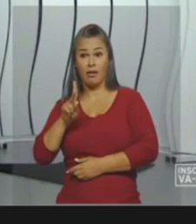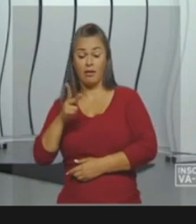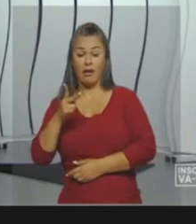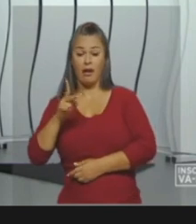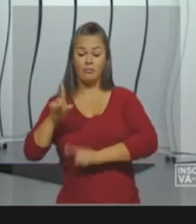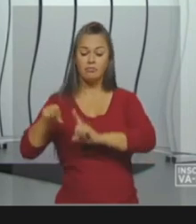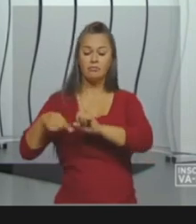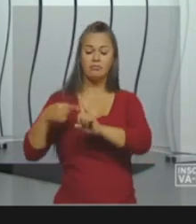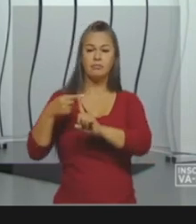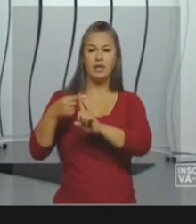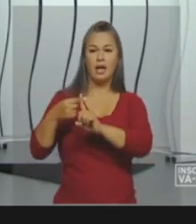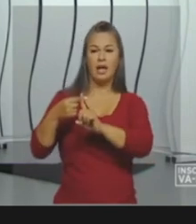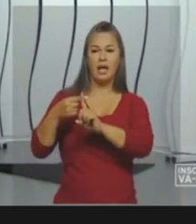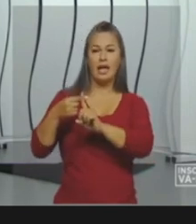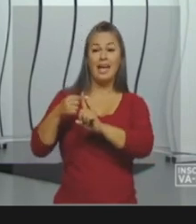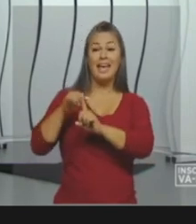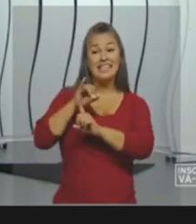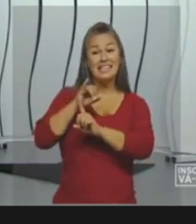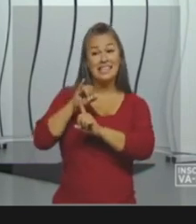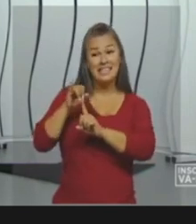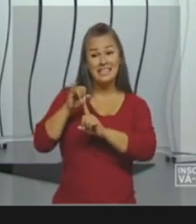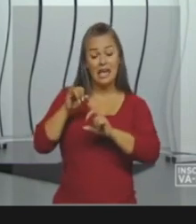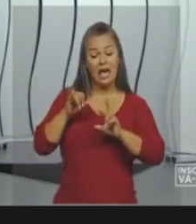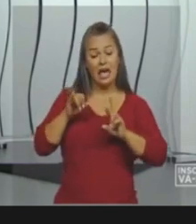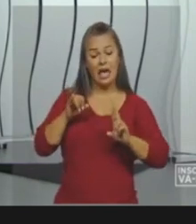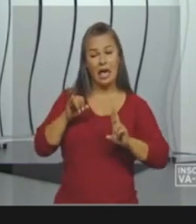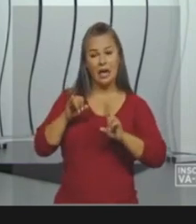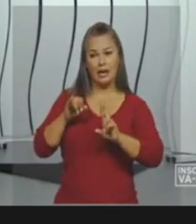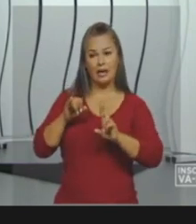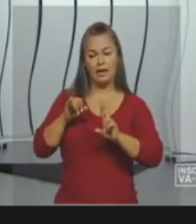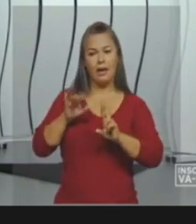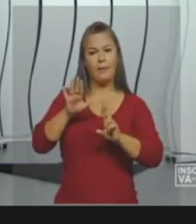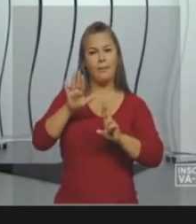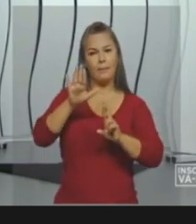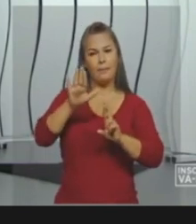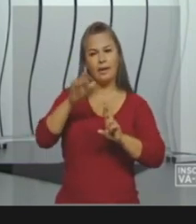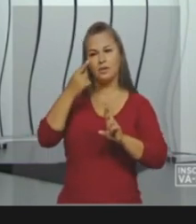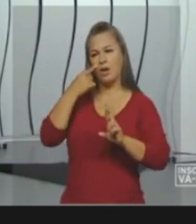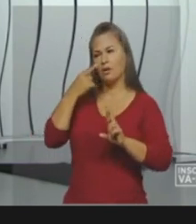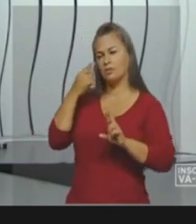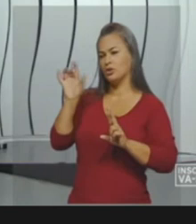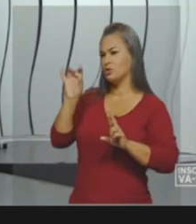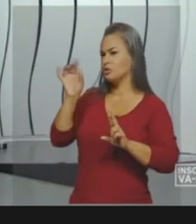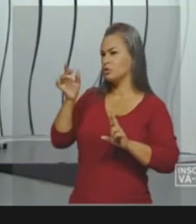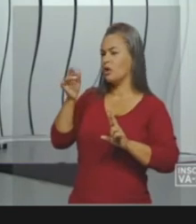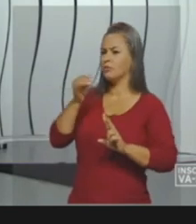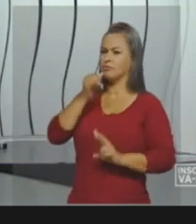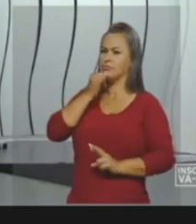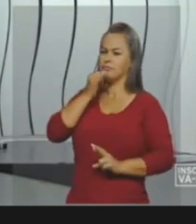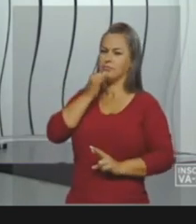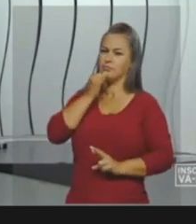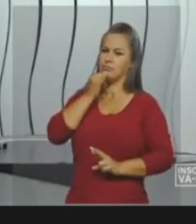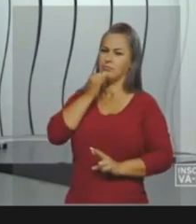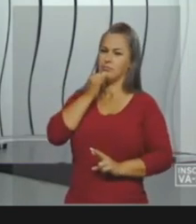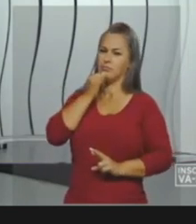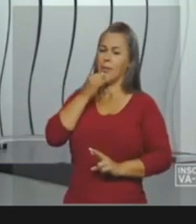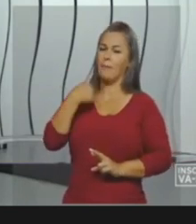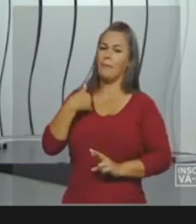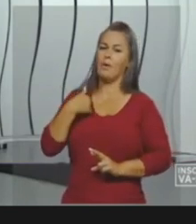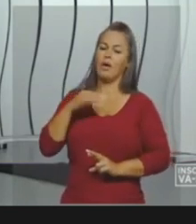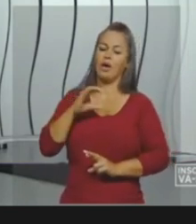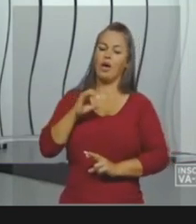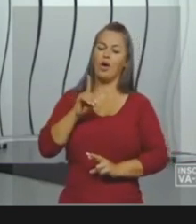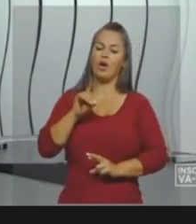Rzinhos representam lá um código genético, tá, gente? Deixa claro que isso aqui é uma representação genética, né, de um código